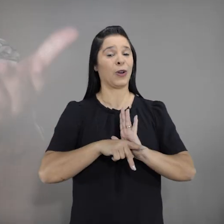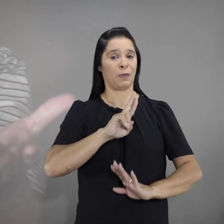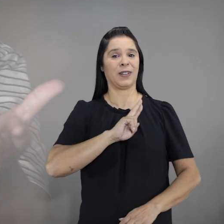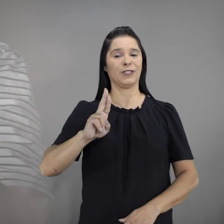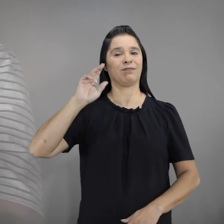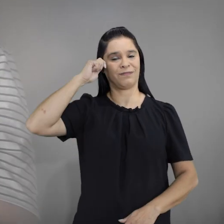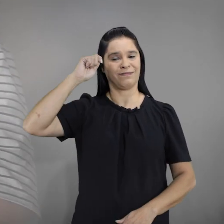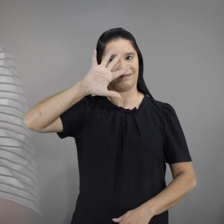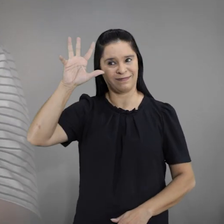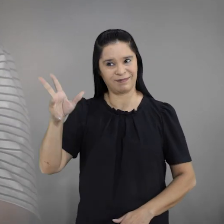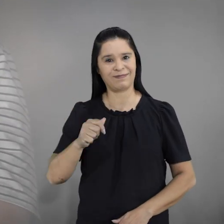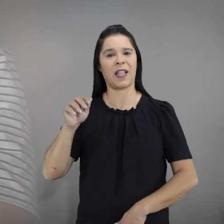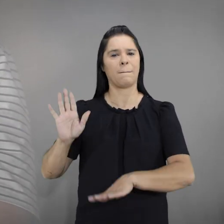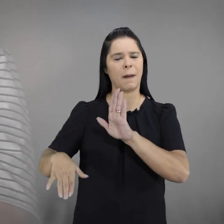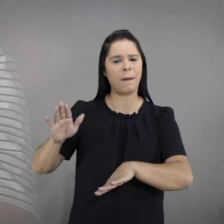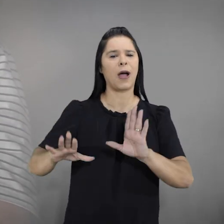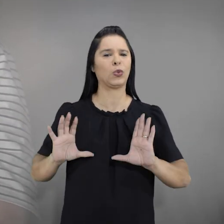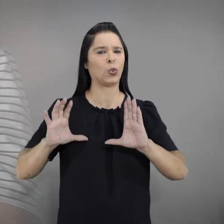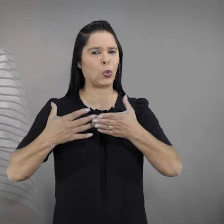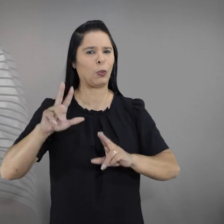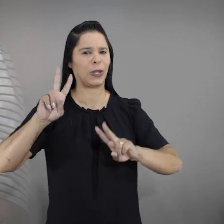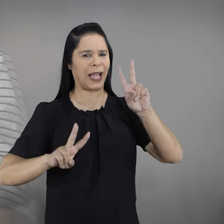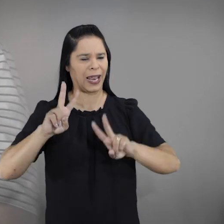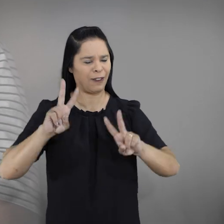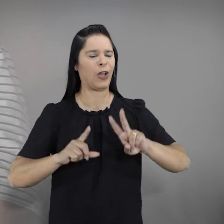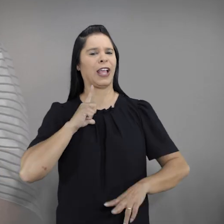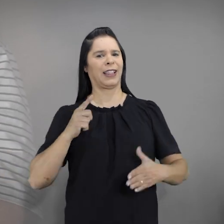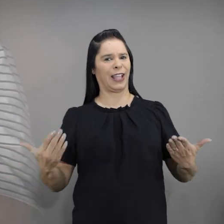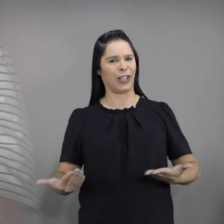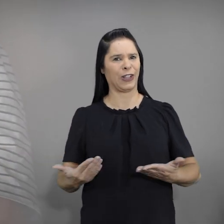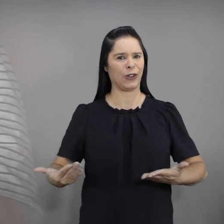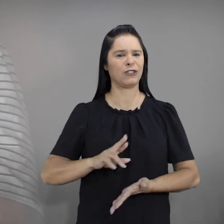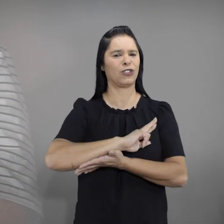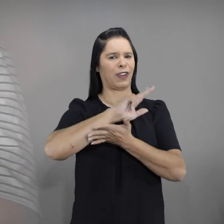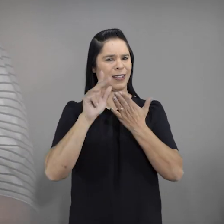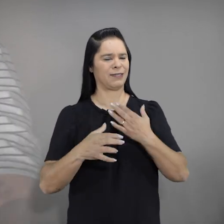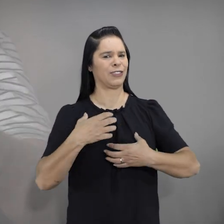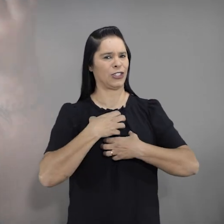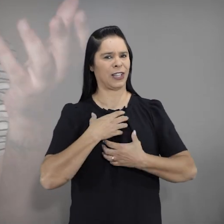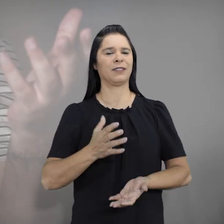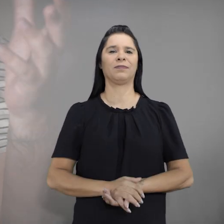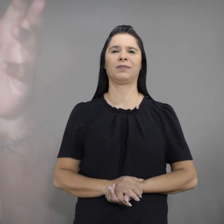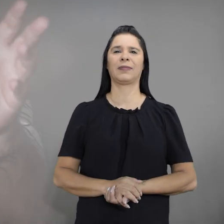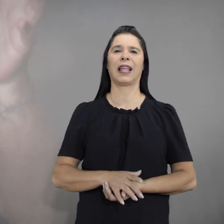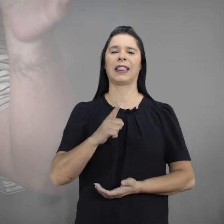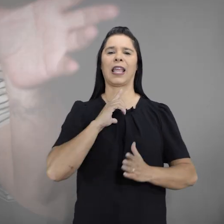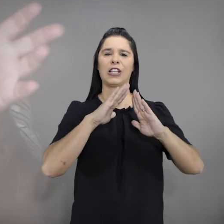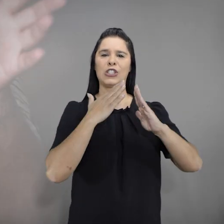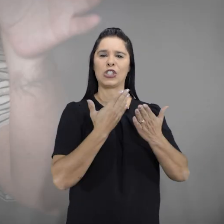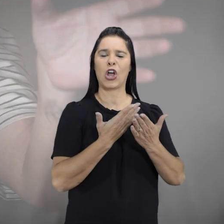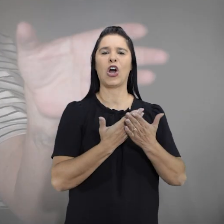vão trazer a percussão dos grupos que existem no carnaval nas suas diversas formas, né? A gente tem as